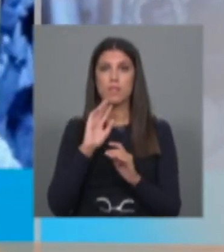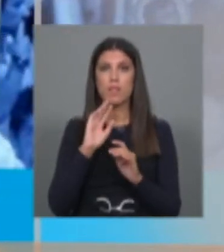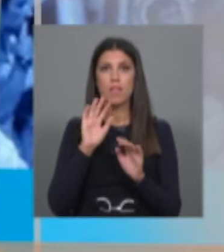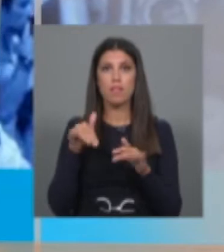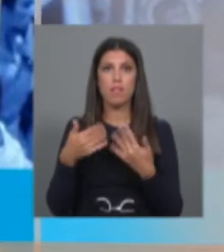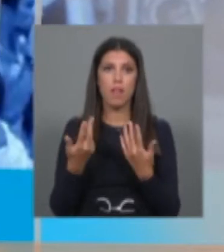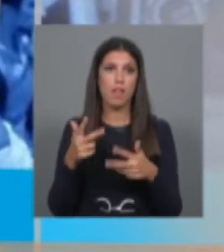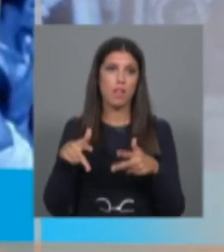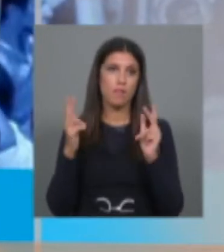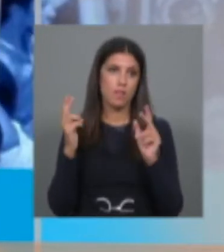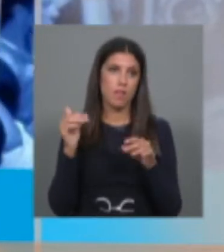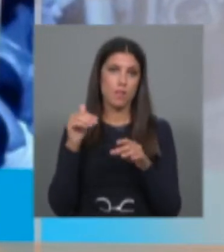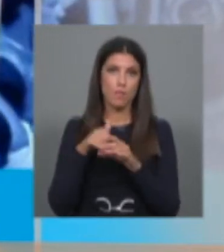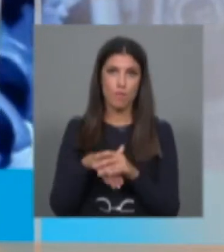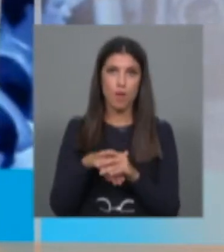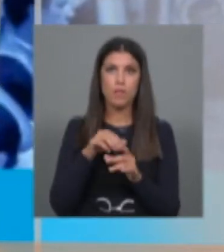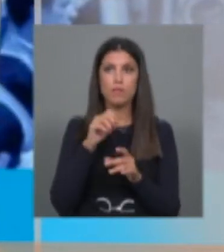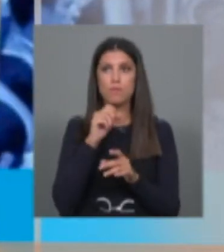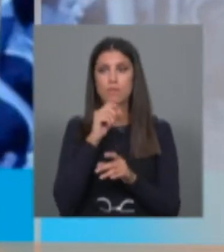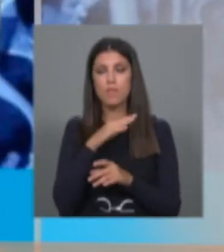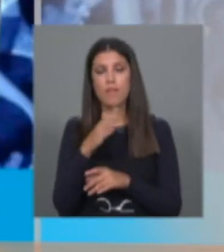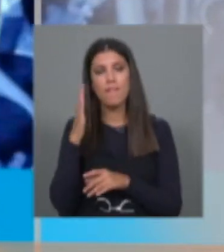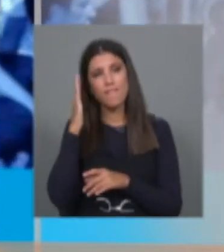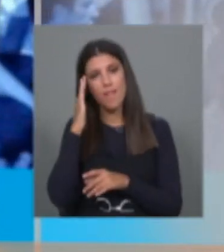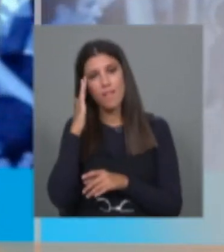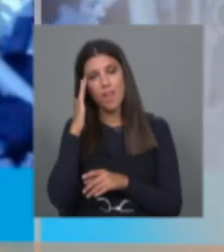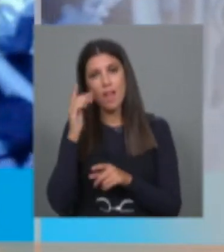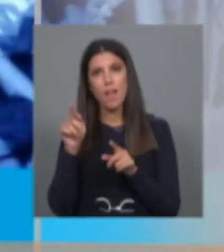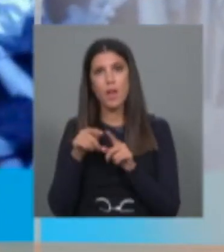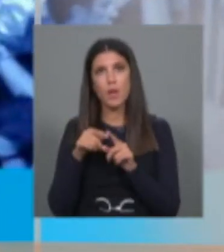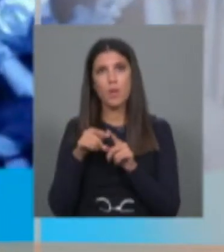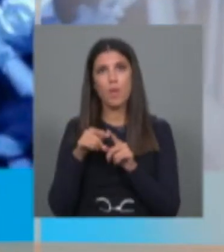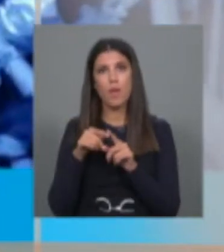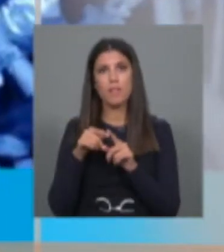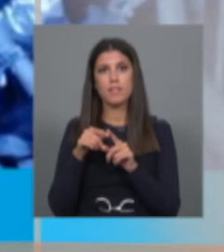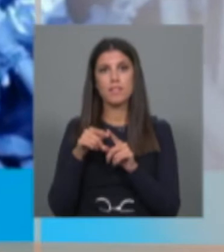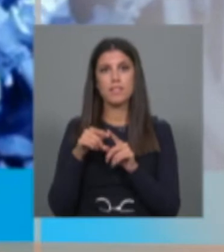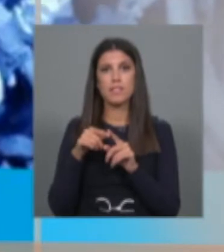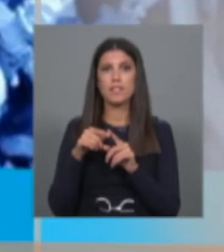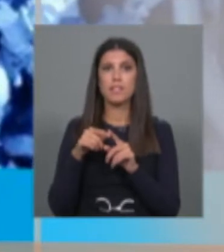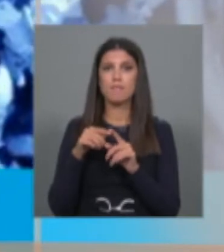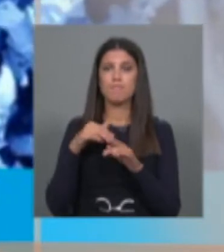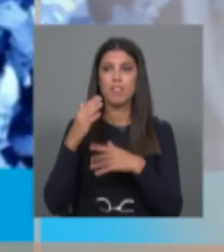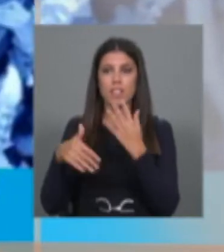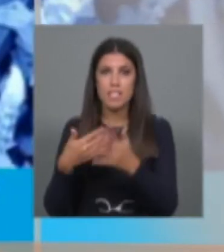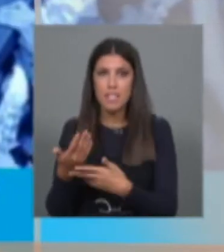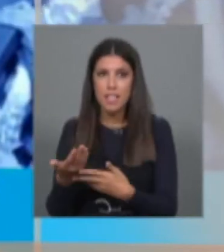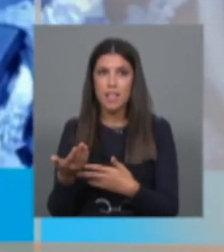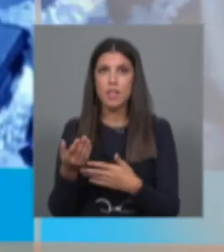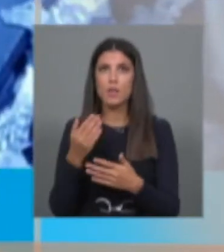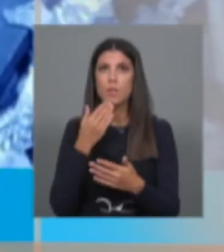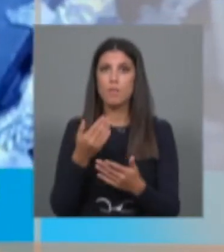muito previsível que não vá avante este pedido de referendo, que só será votado